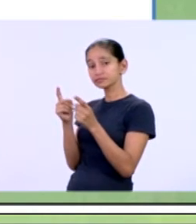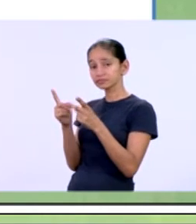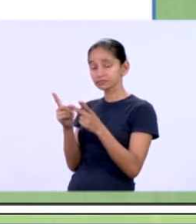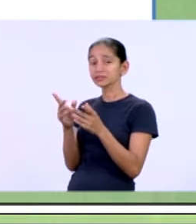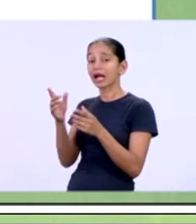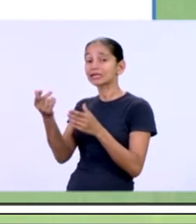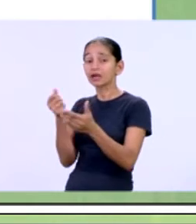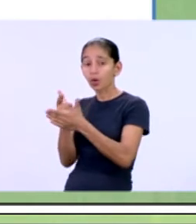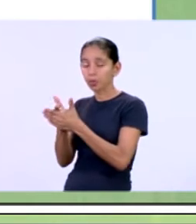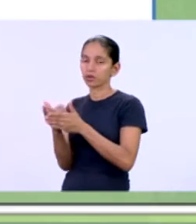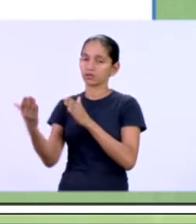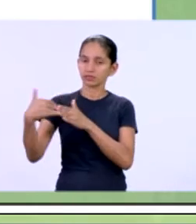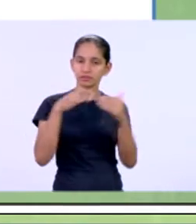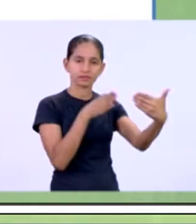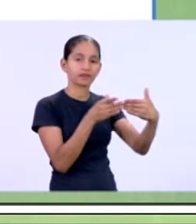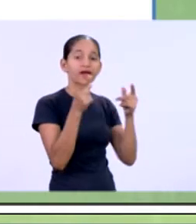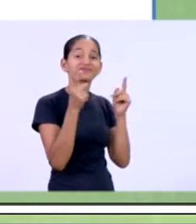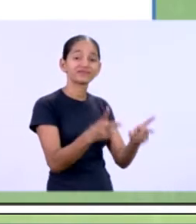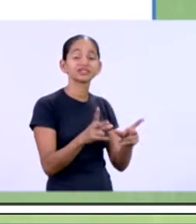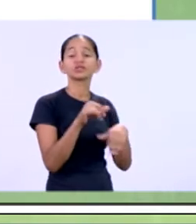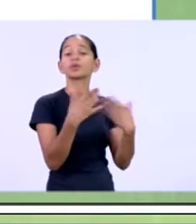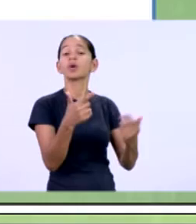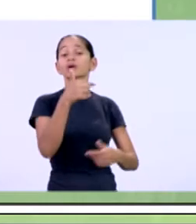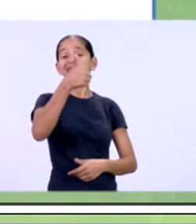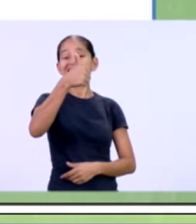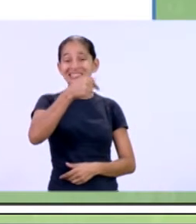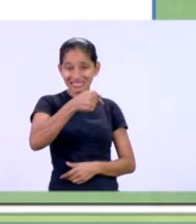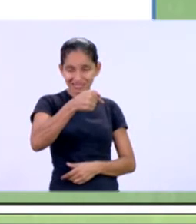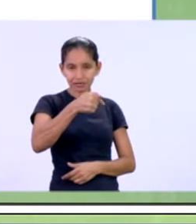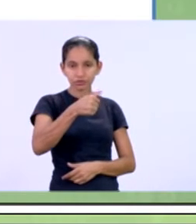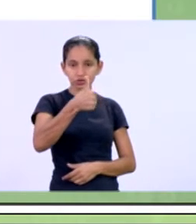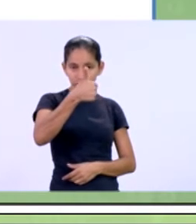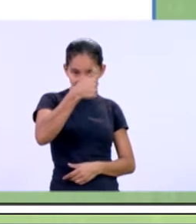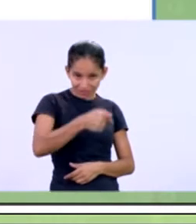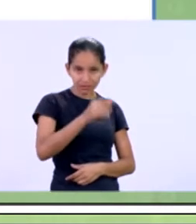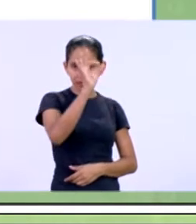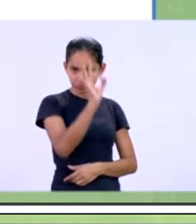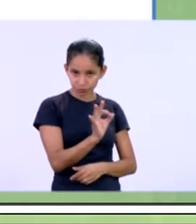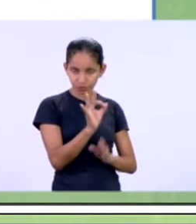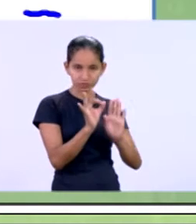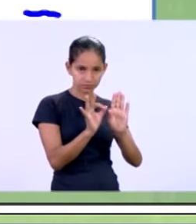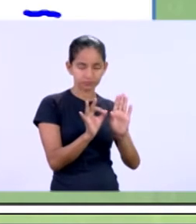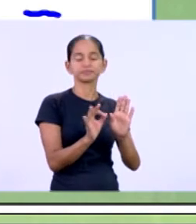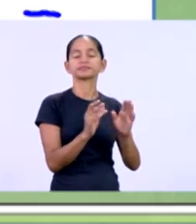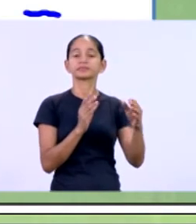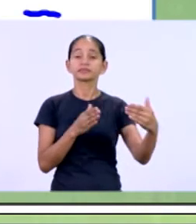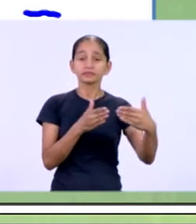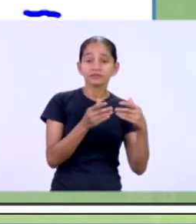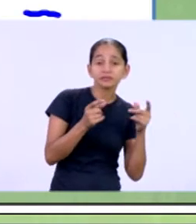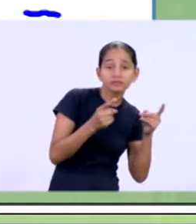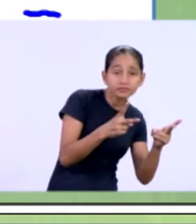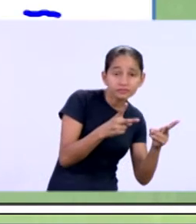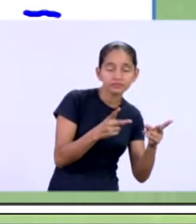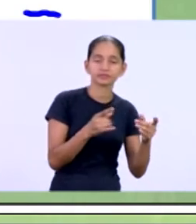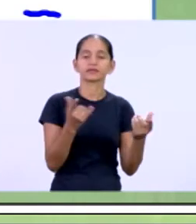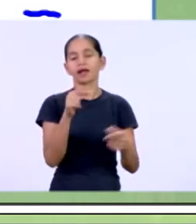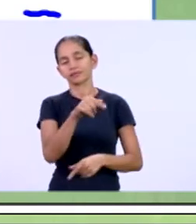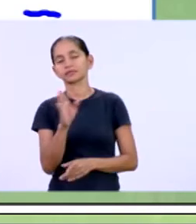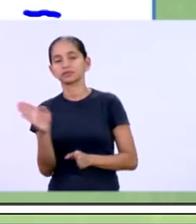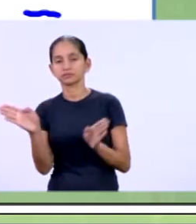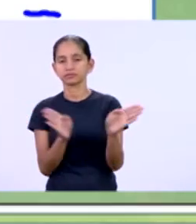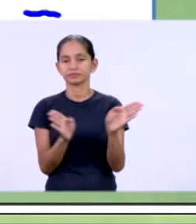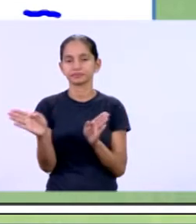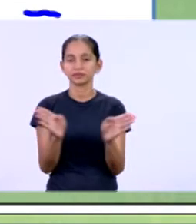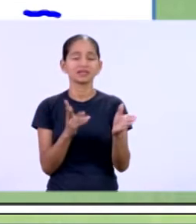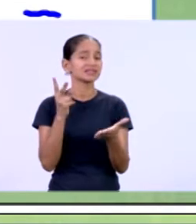nas saídas e a alíquota mais comum é 17%. Existem outras alíquotas, mas vamos utilizar somente esta em